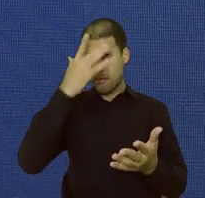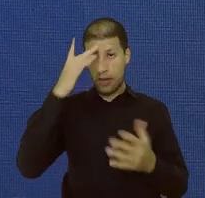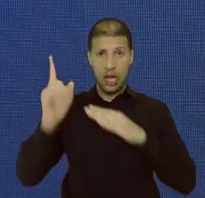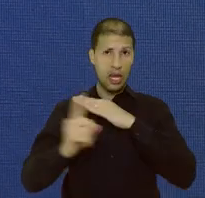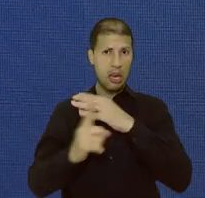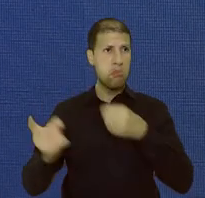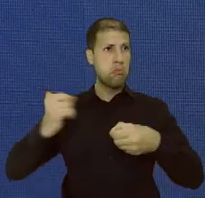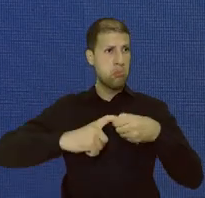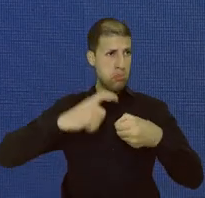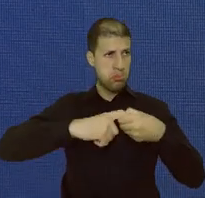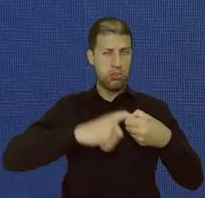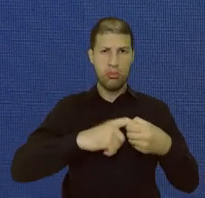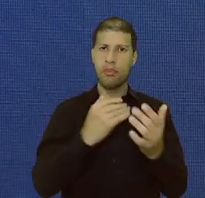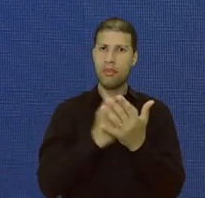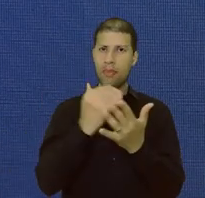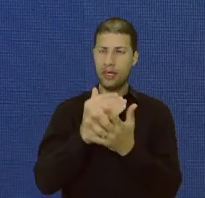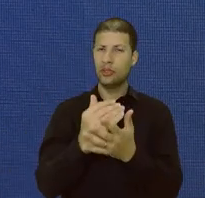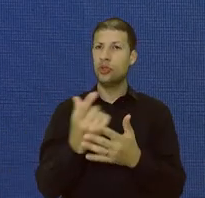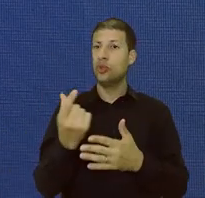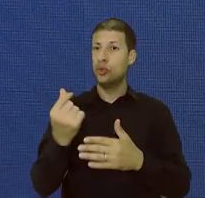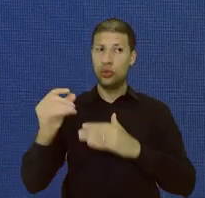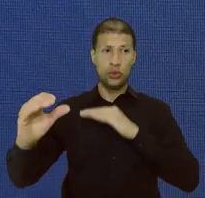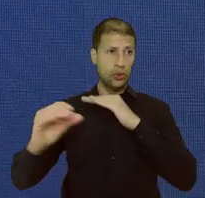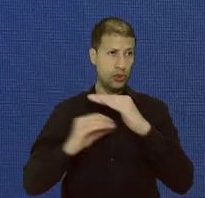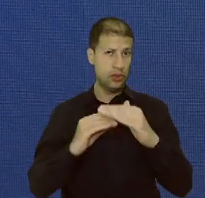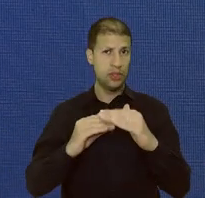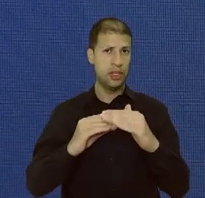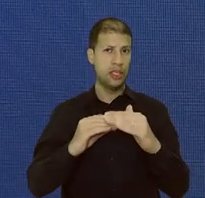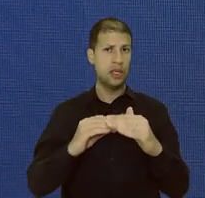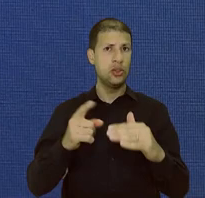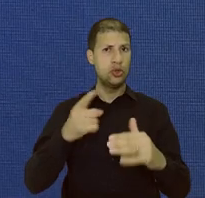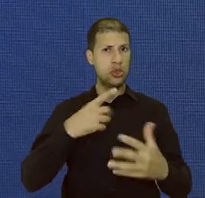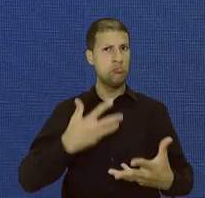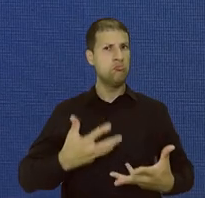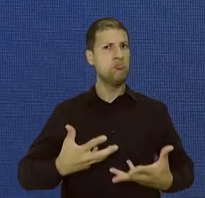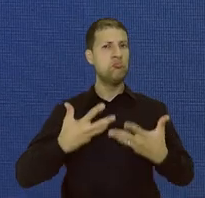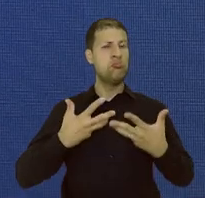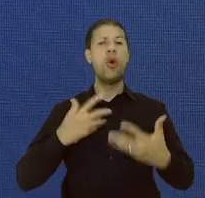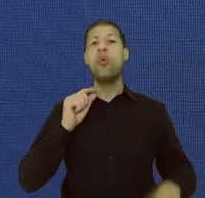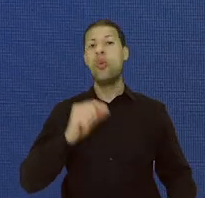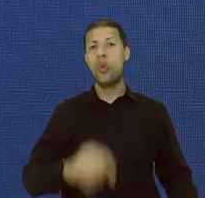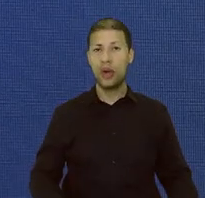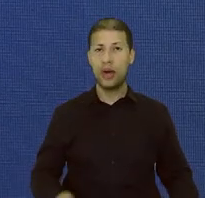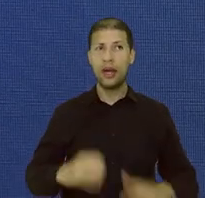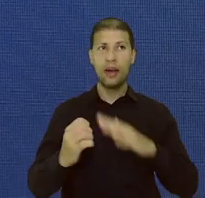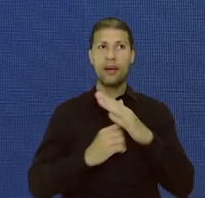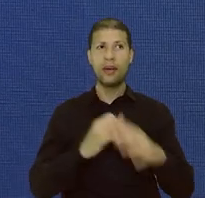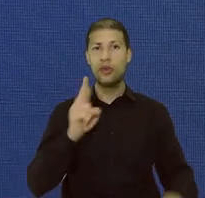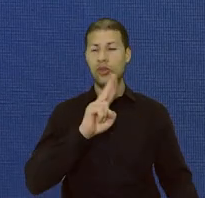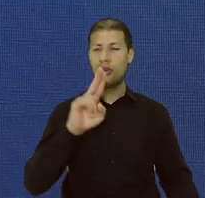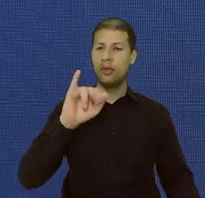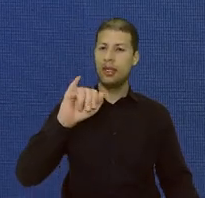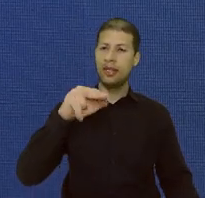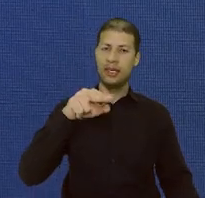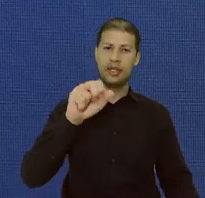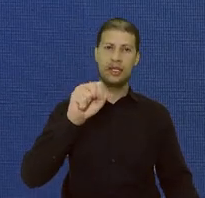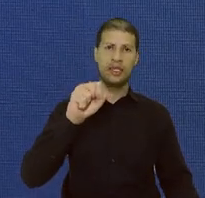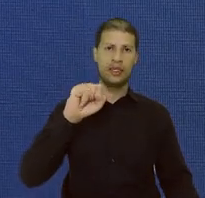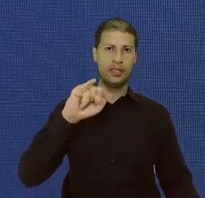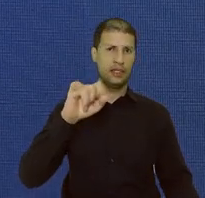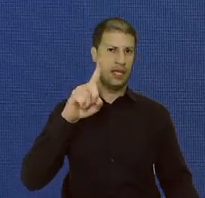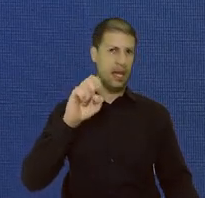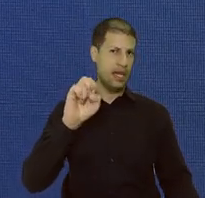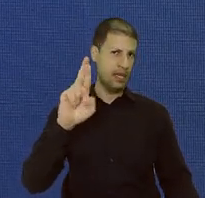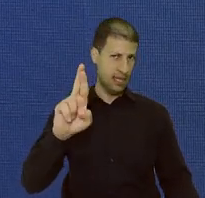um investimento que a gente é super orgulhoso é uma empresa que dentro do